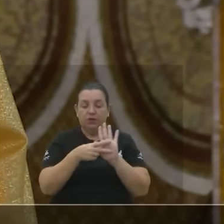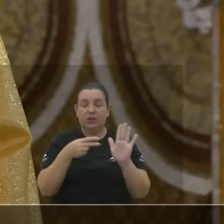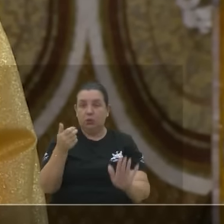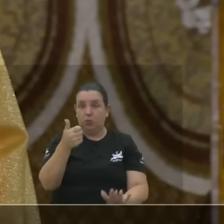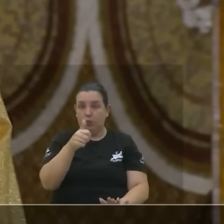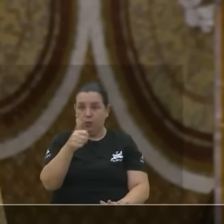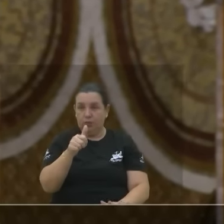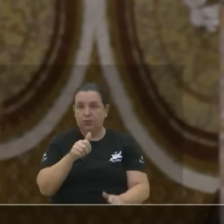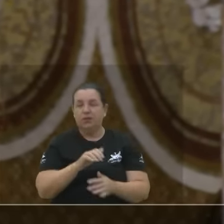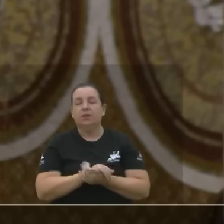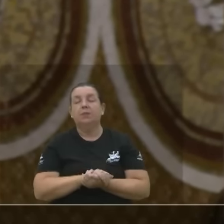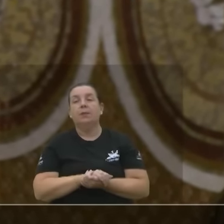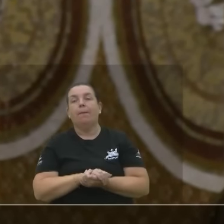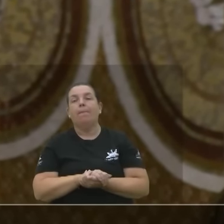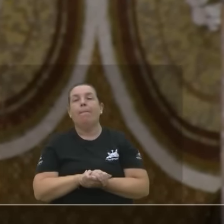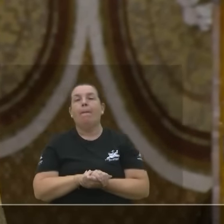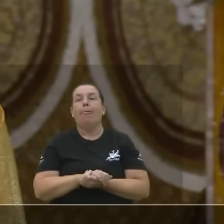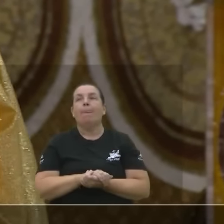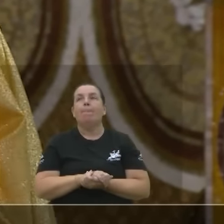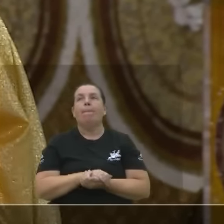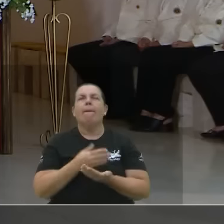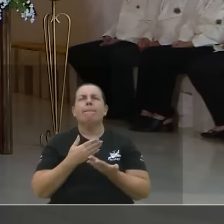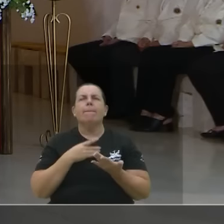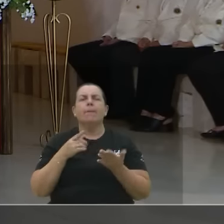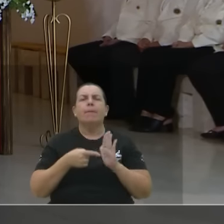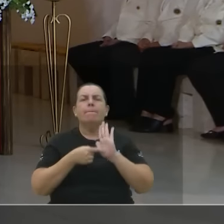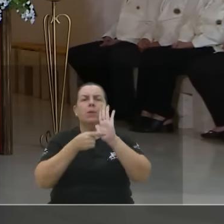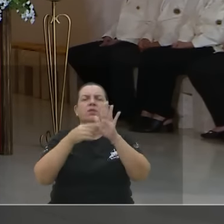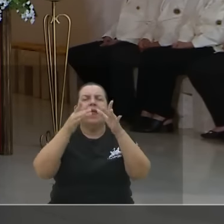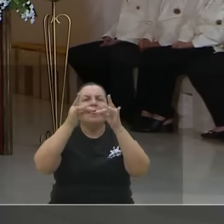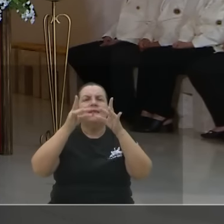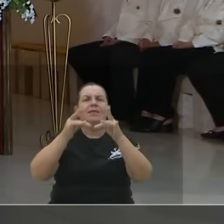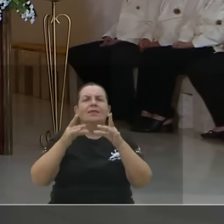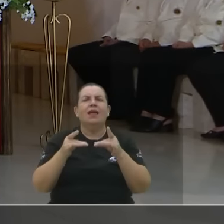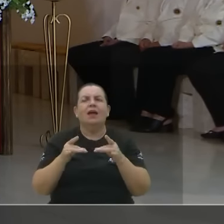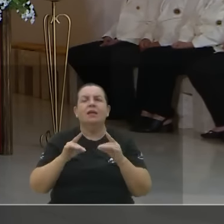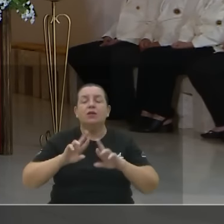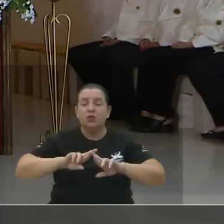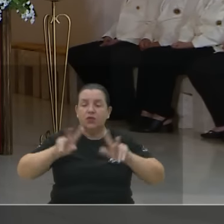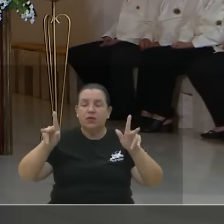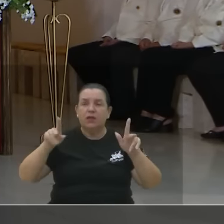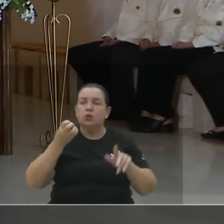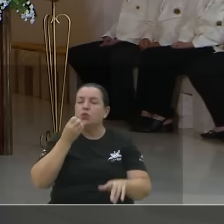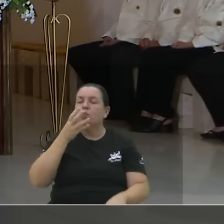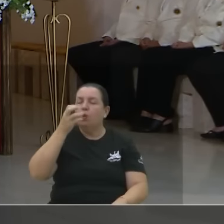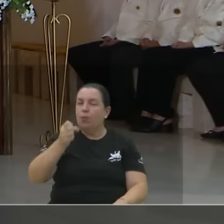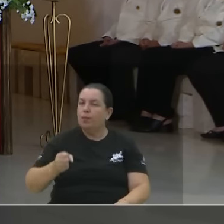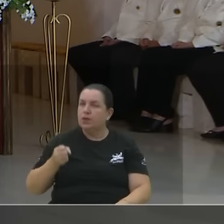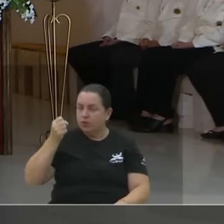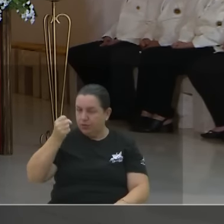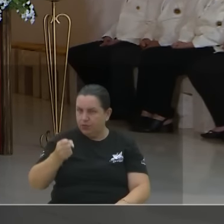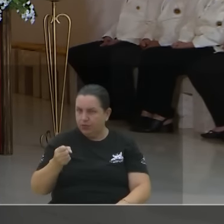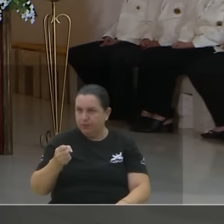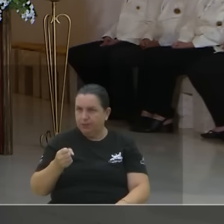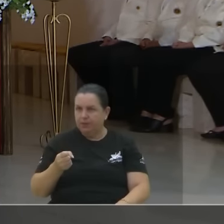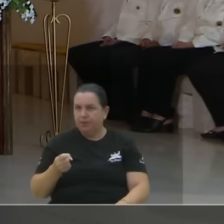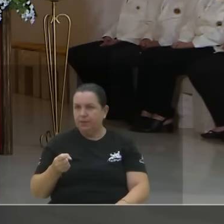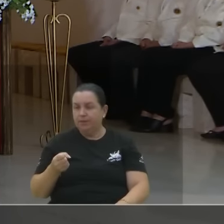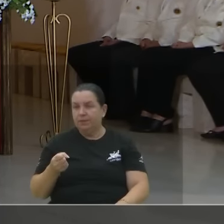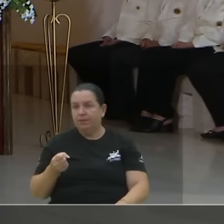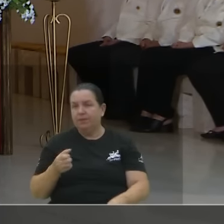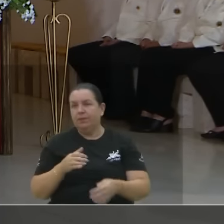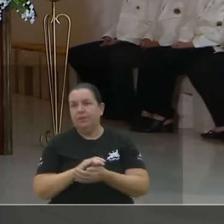11, nos traz um detalhe diferenciado do bom pastor. Por favor, coloquem